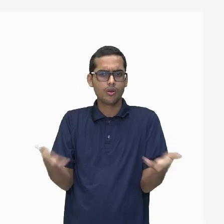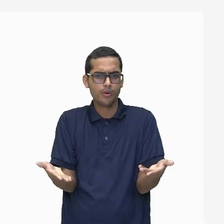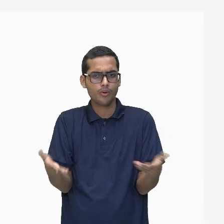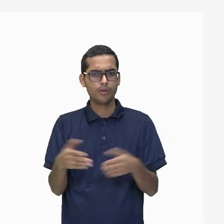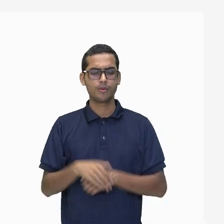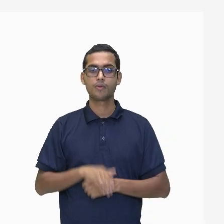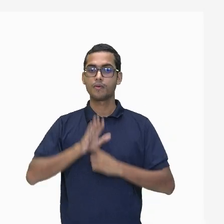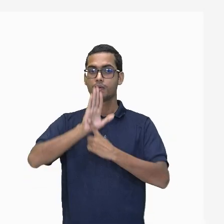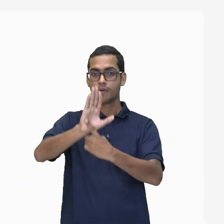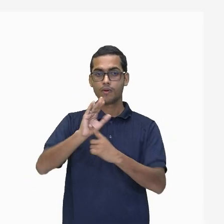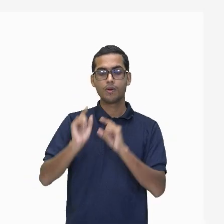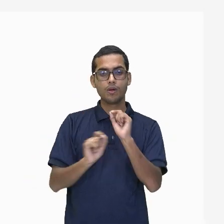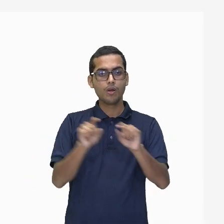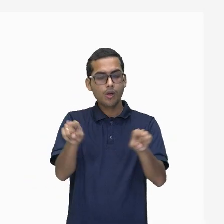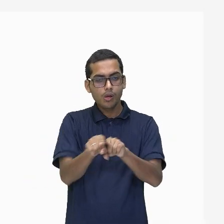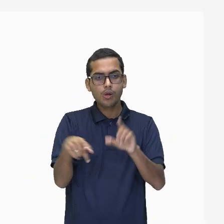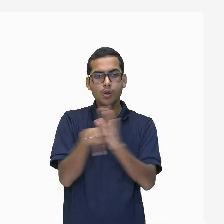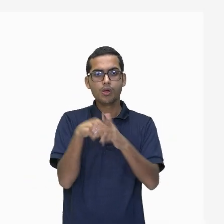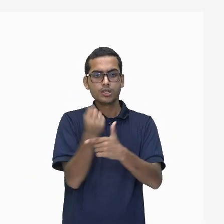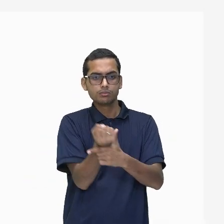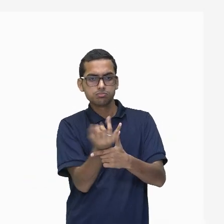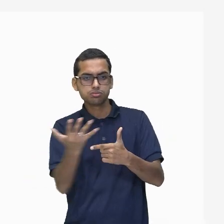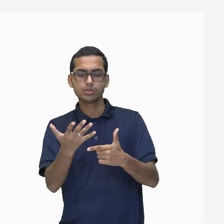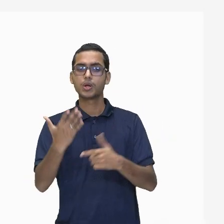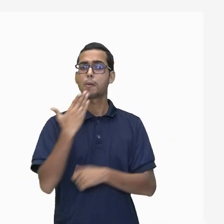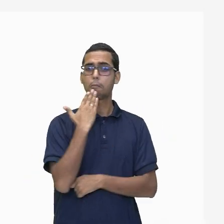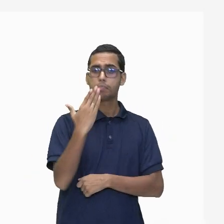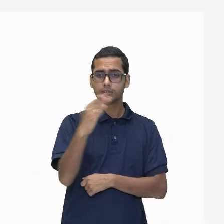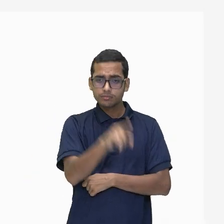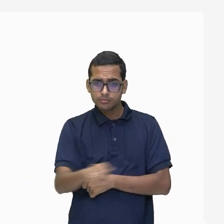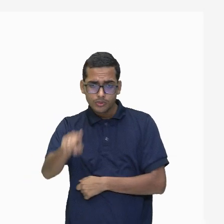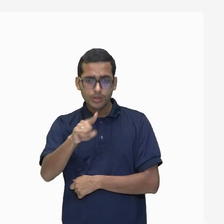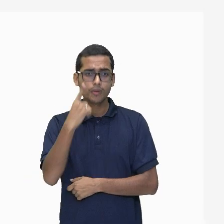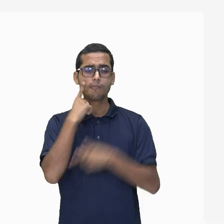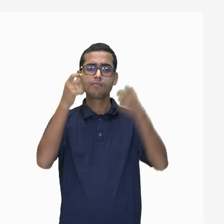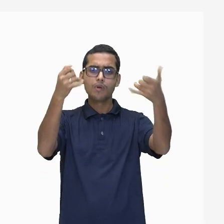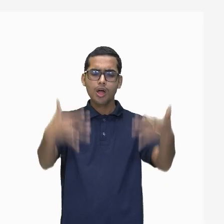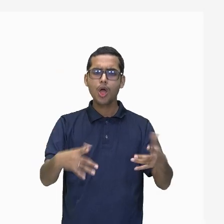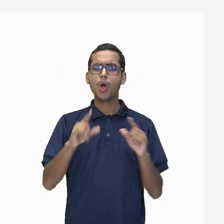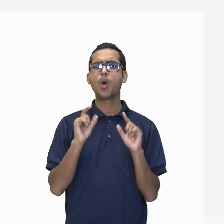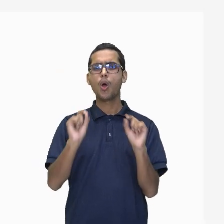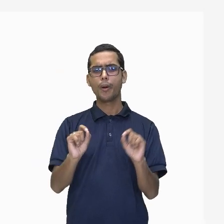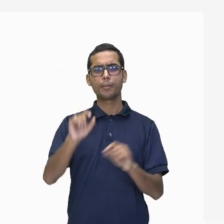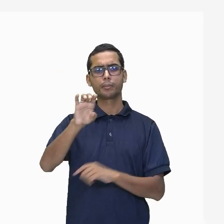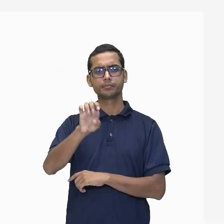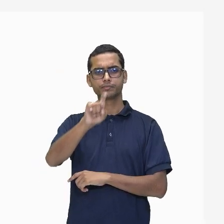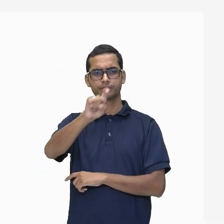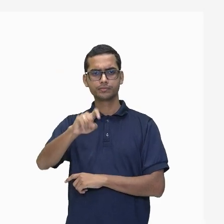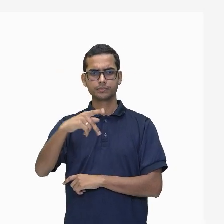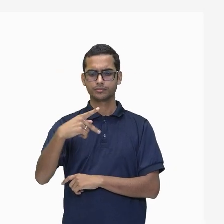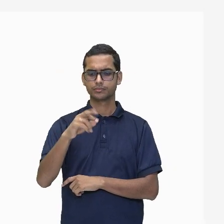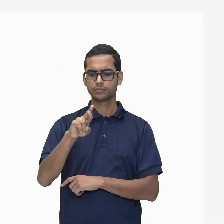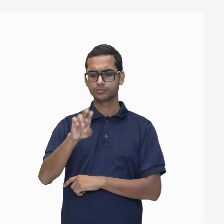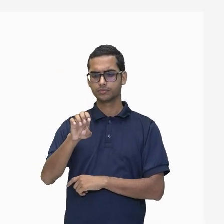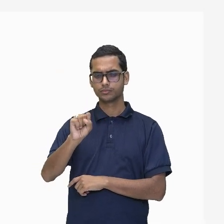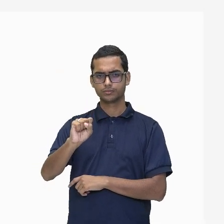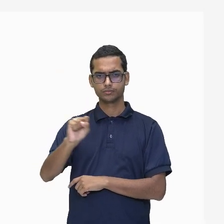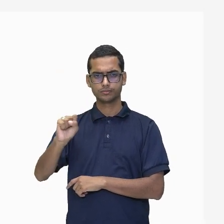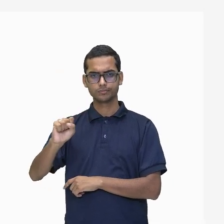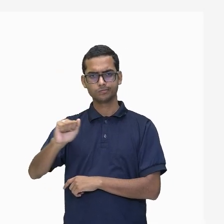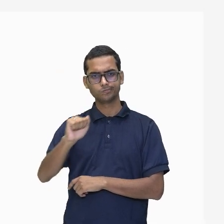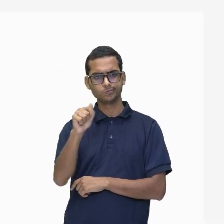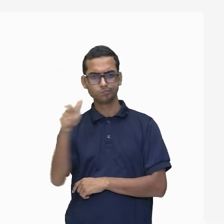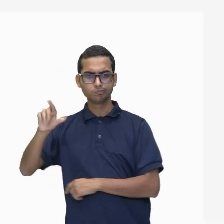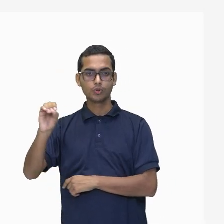o gráfico e ele pede para você dizer qual é a expressão. Então, nós estamos fazendo o